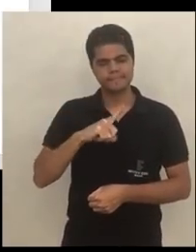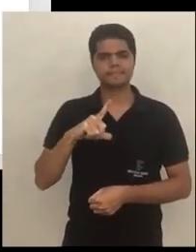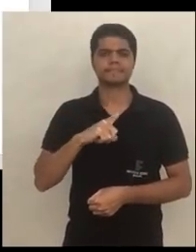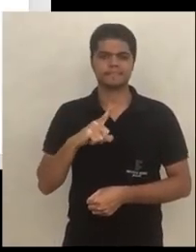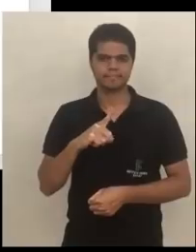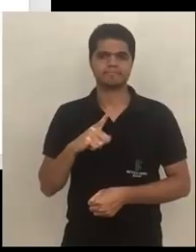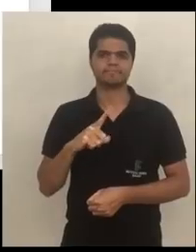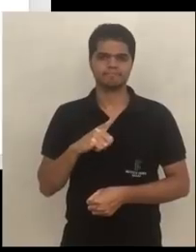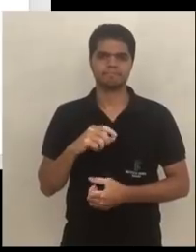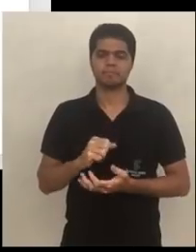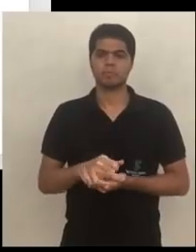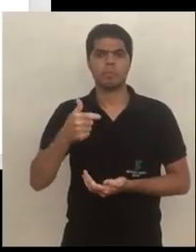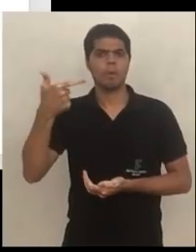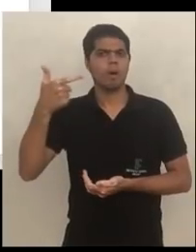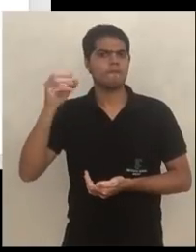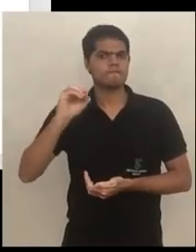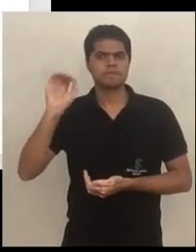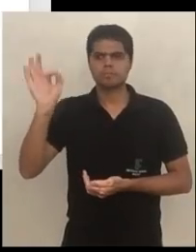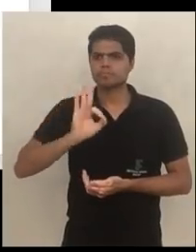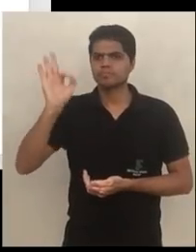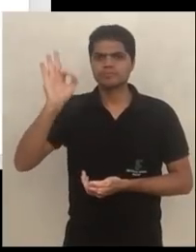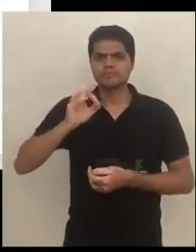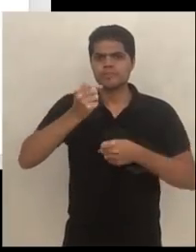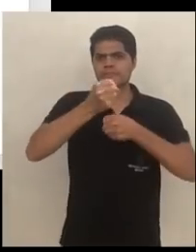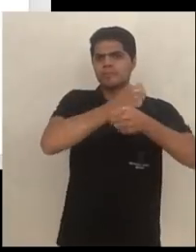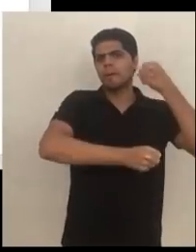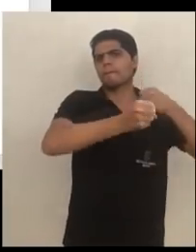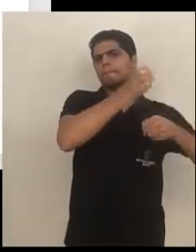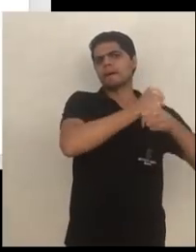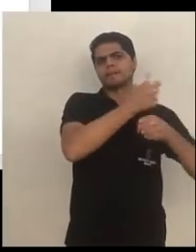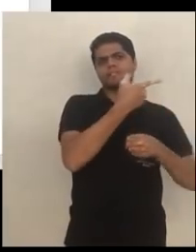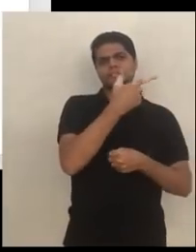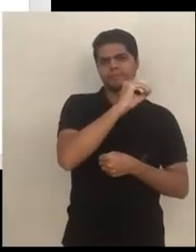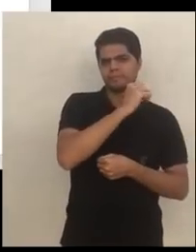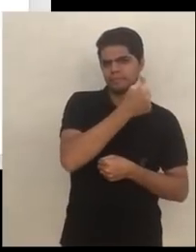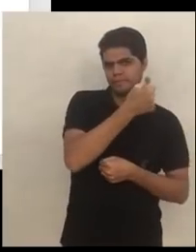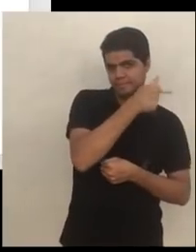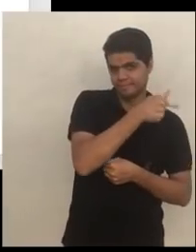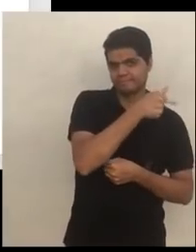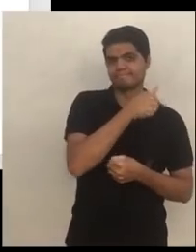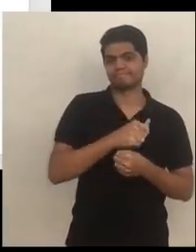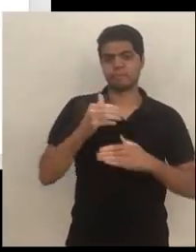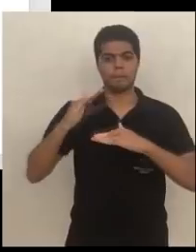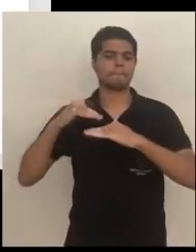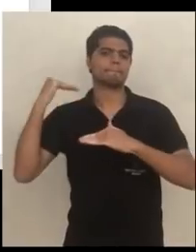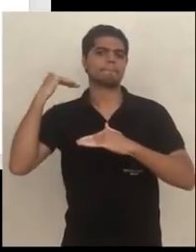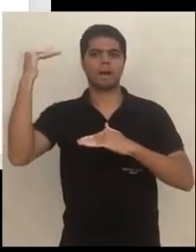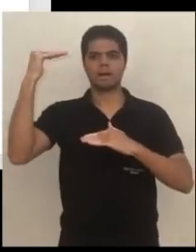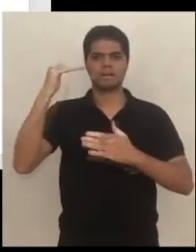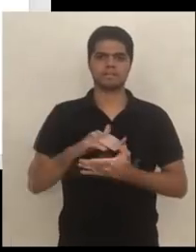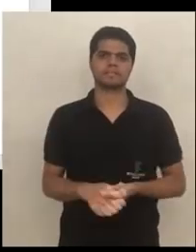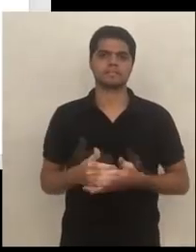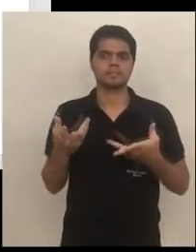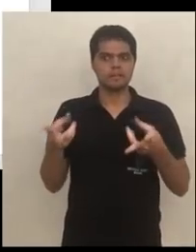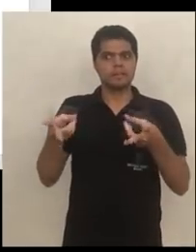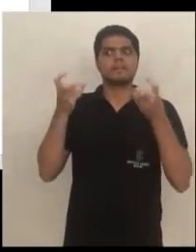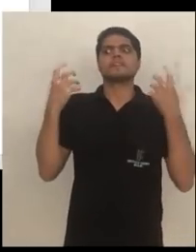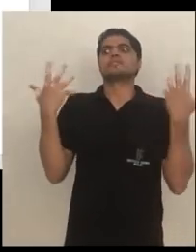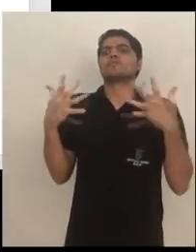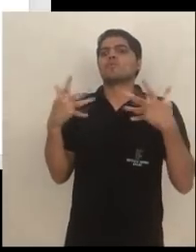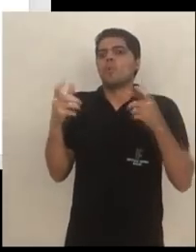4 bilhões de reais, 20% a mais que em 2017. Então, esse é um dado também que demonstra a